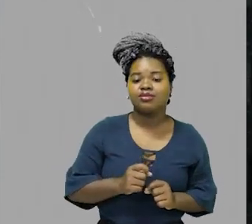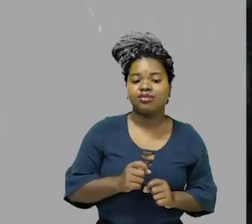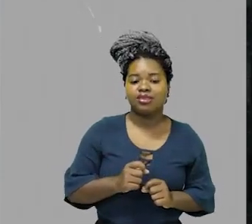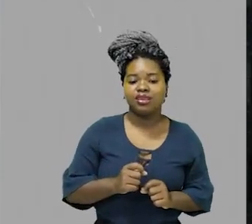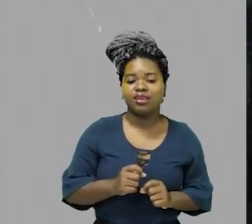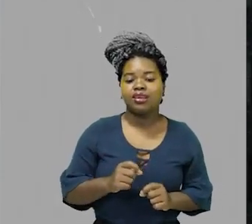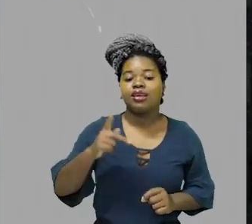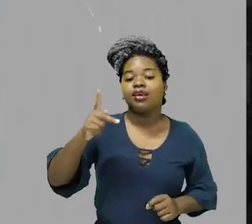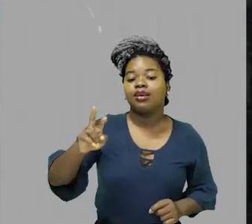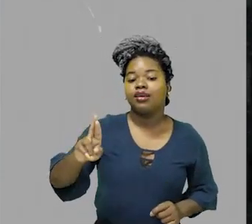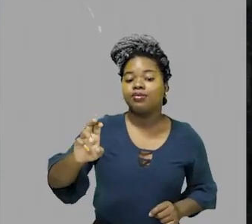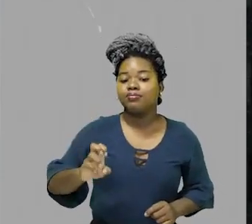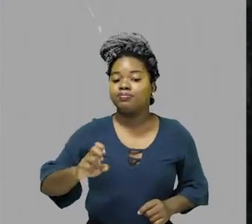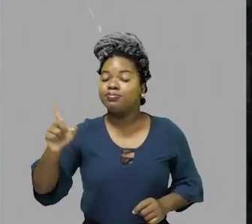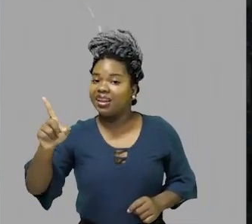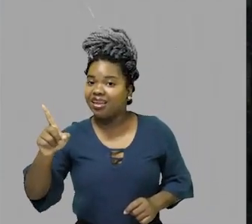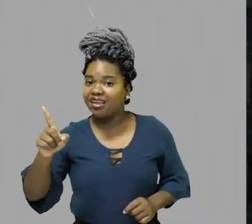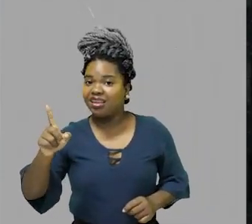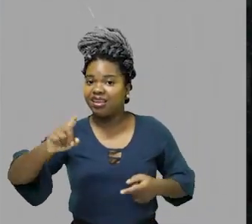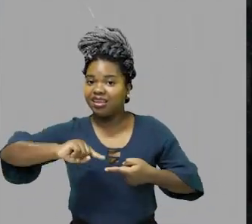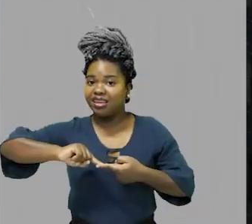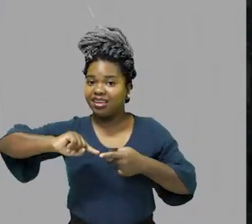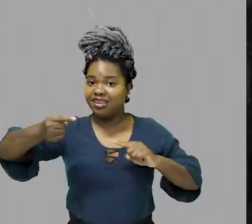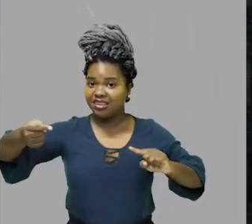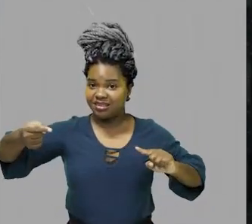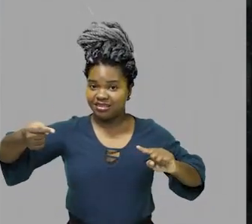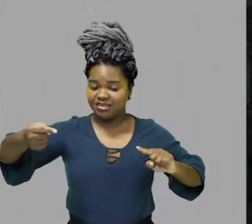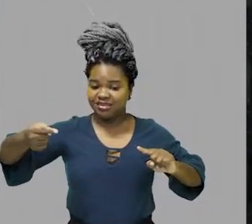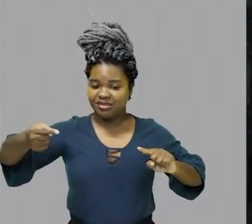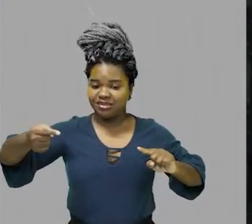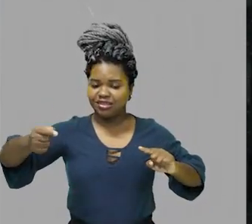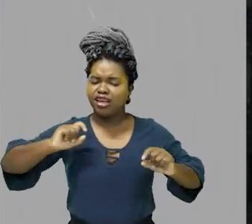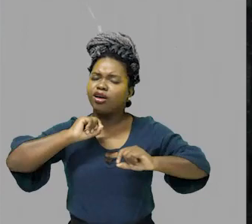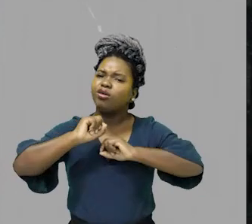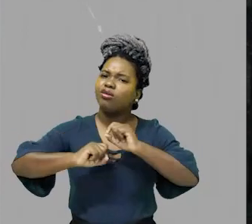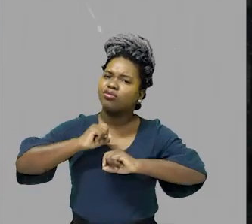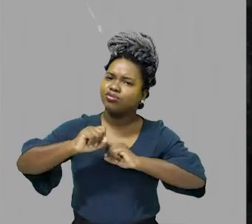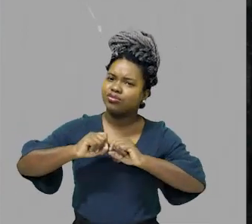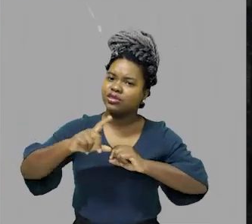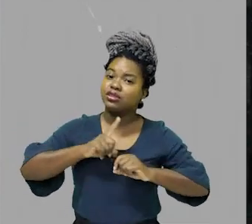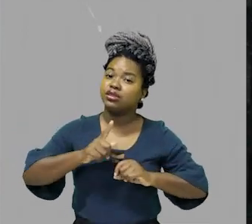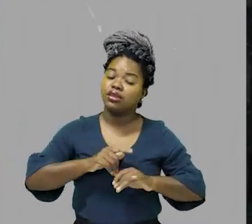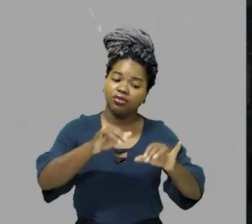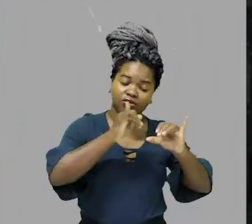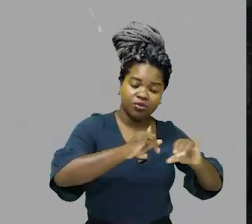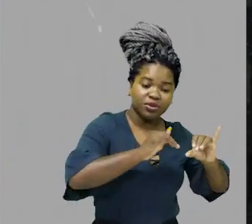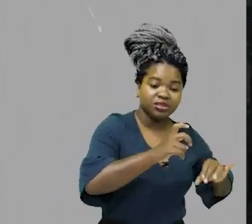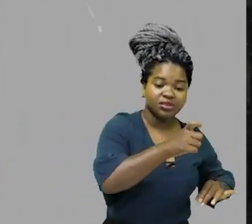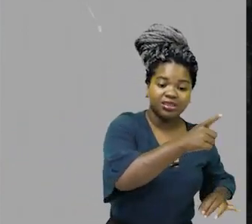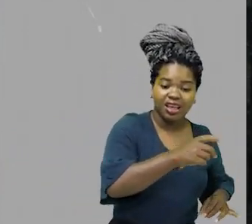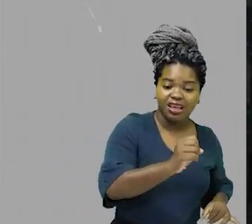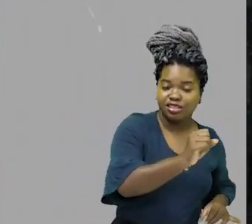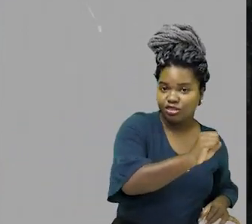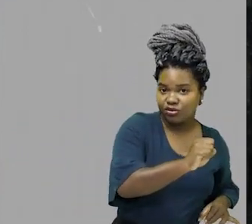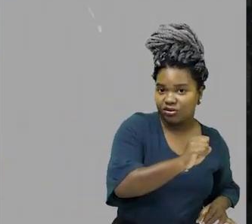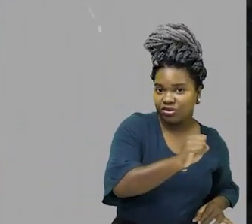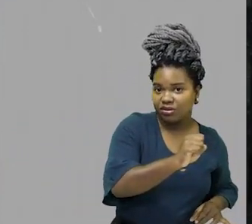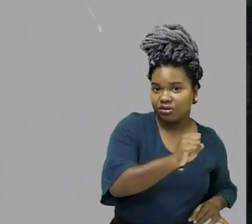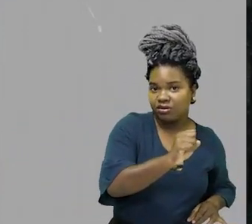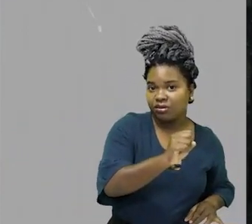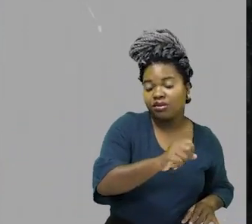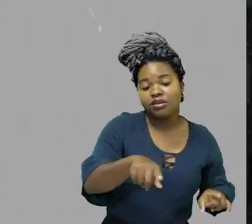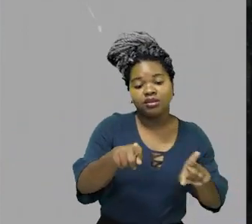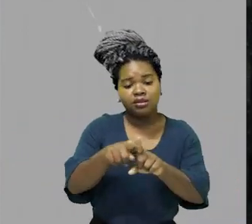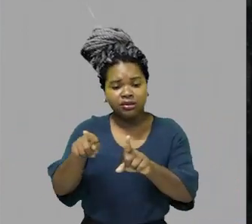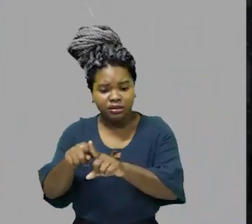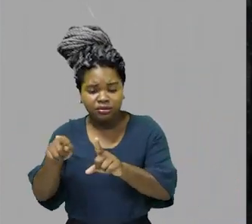um RNA que tem tanto informações dos exons, quanto as partes que não